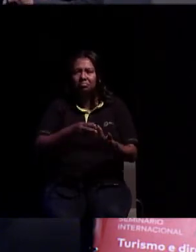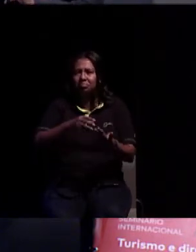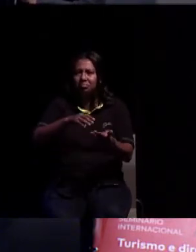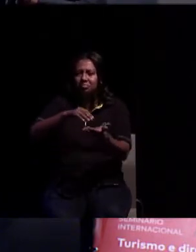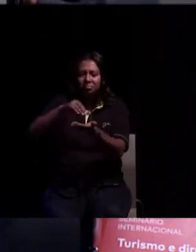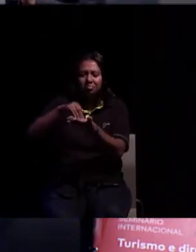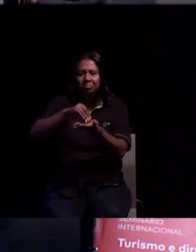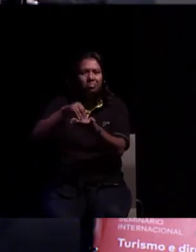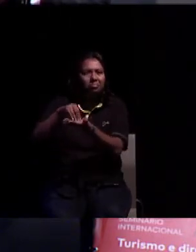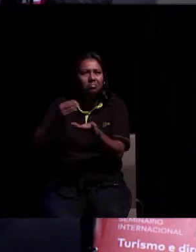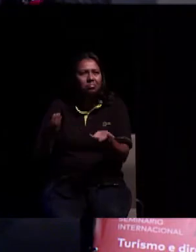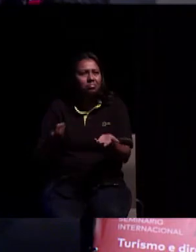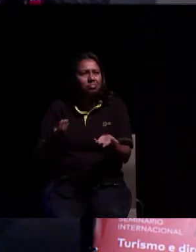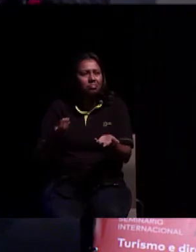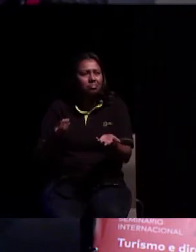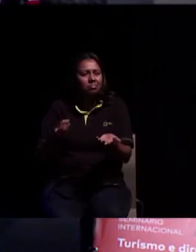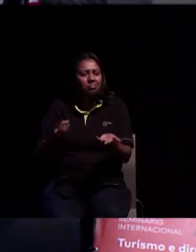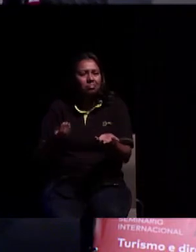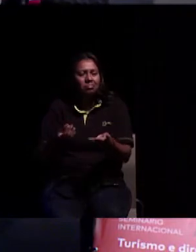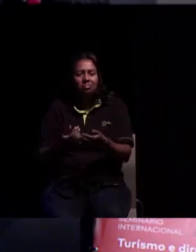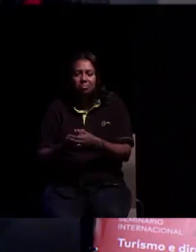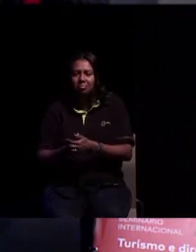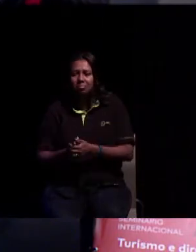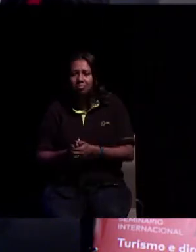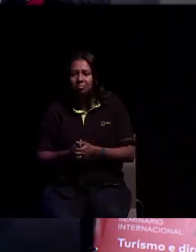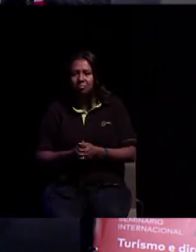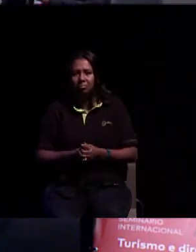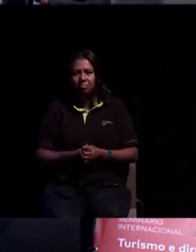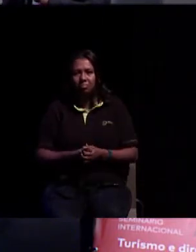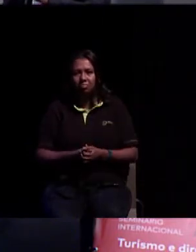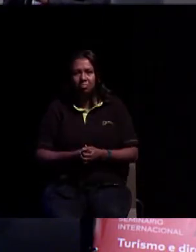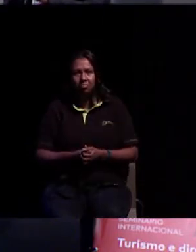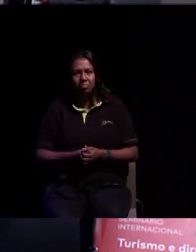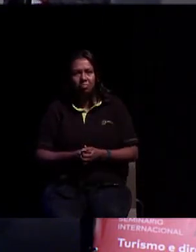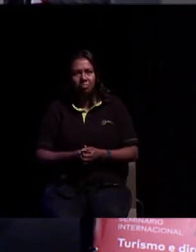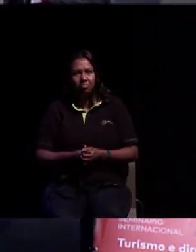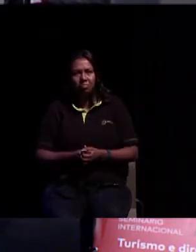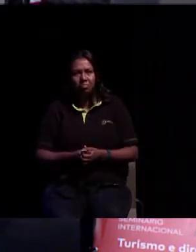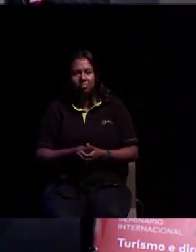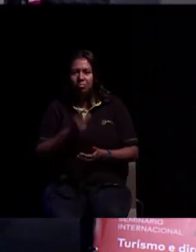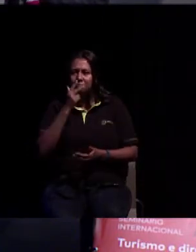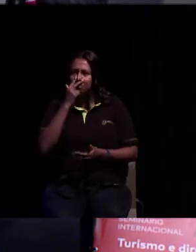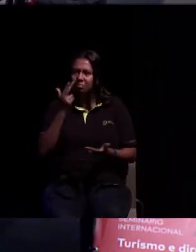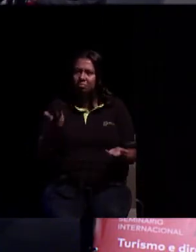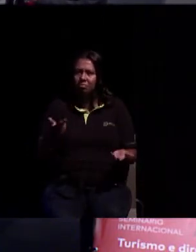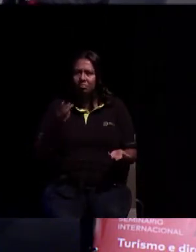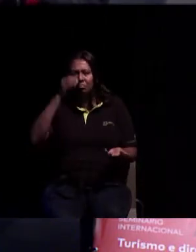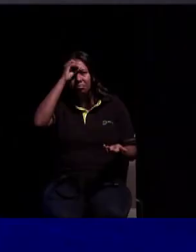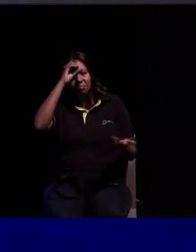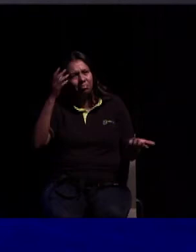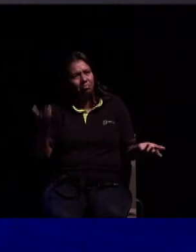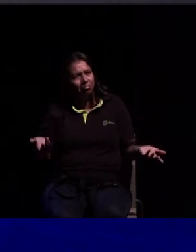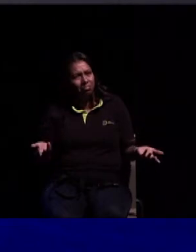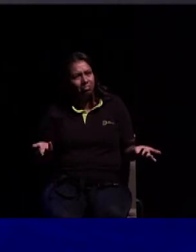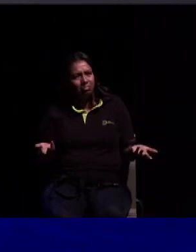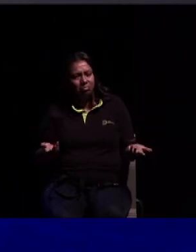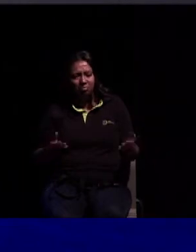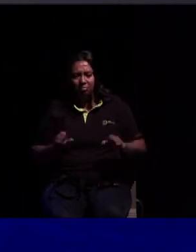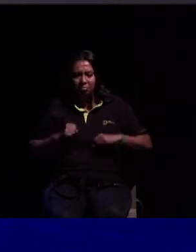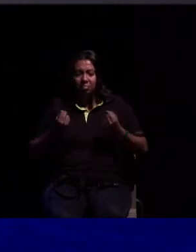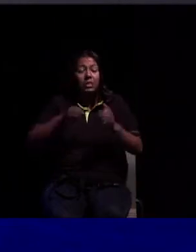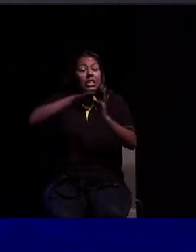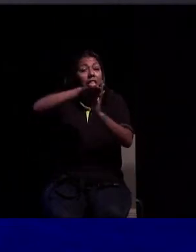mais contundente, eu podia dizer, há um esforço em imbecilizar as pessoas, retirar a